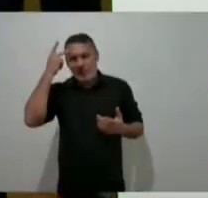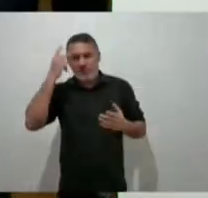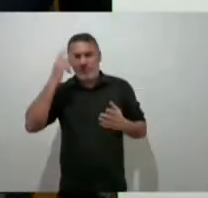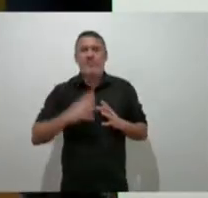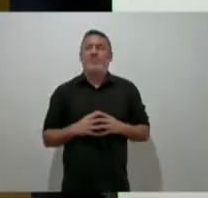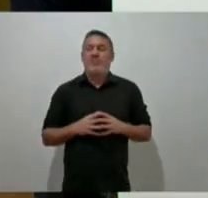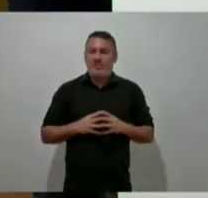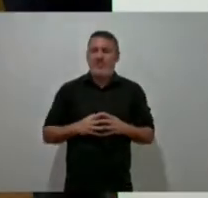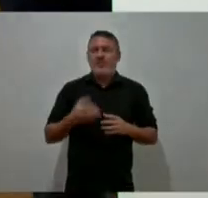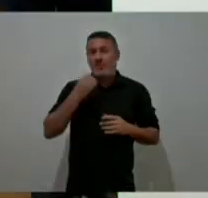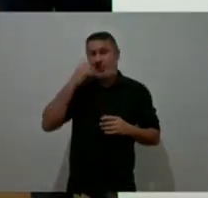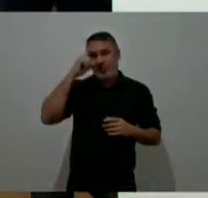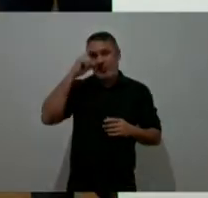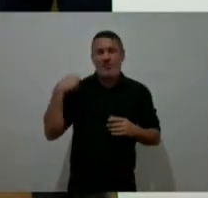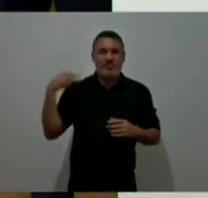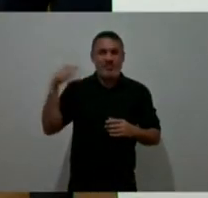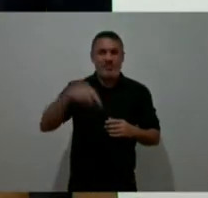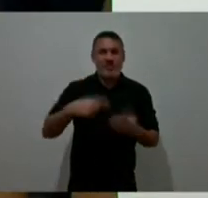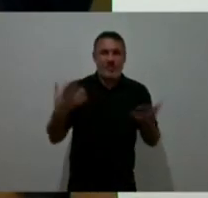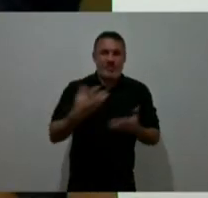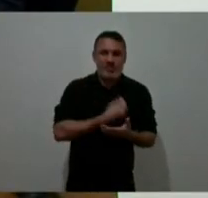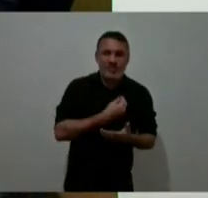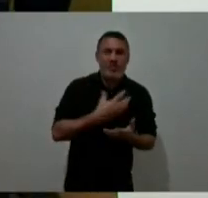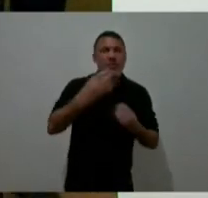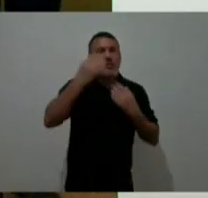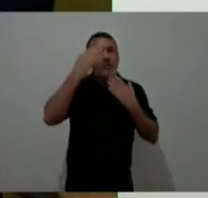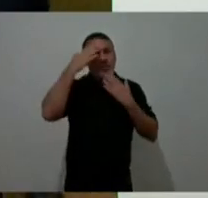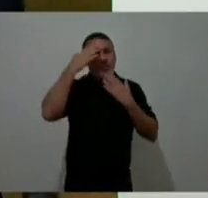vocês hoje. Obrigada pelo convite novamente.